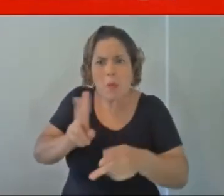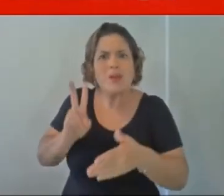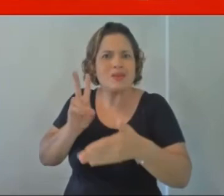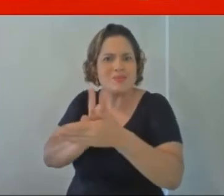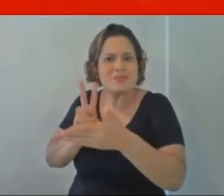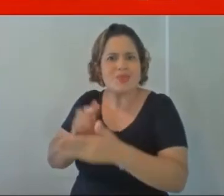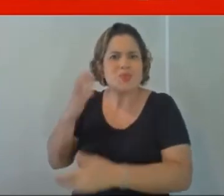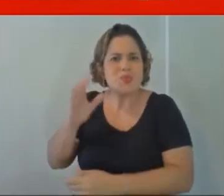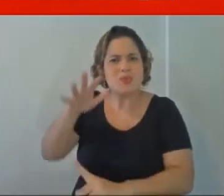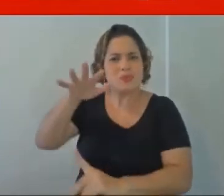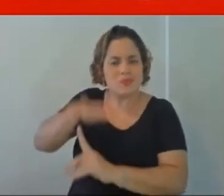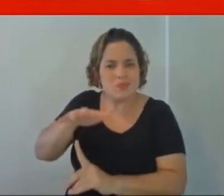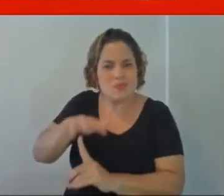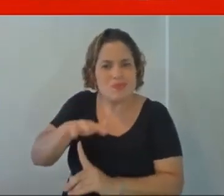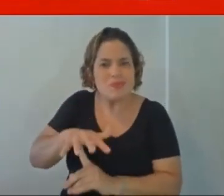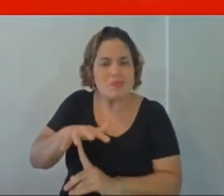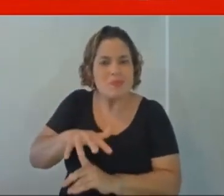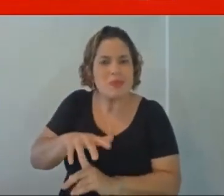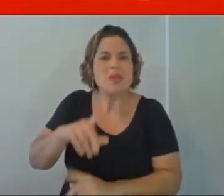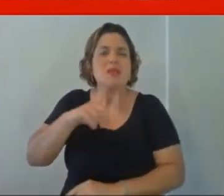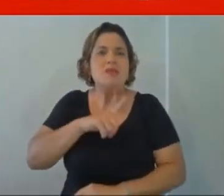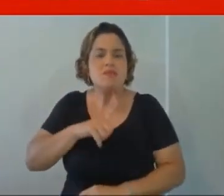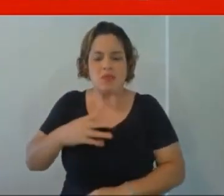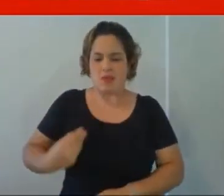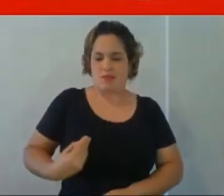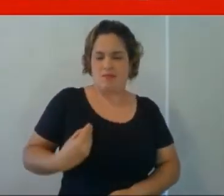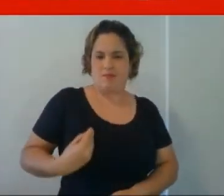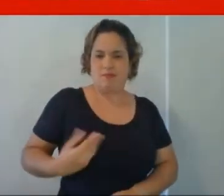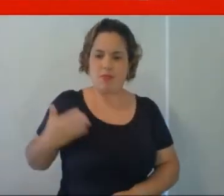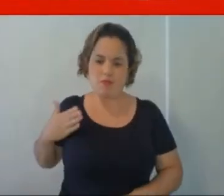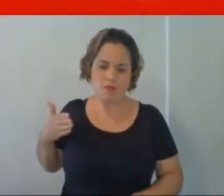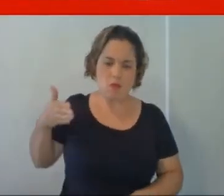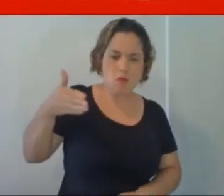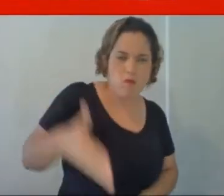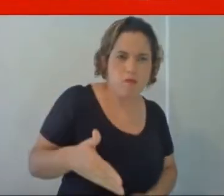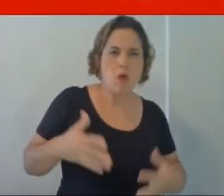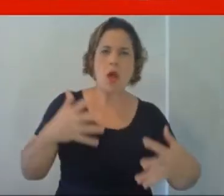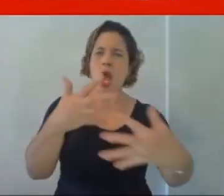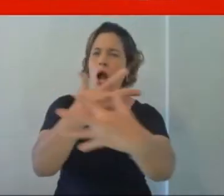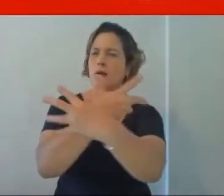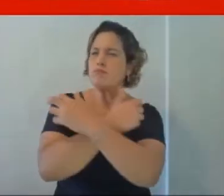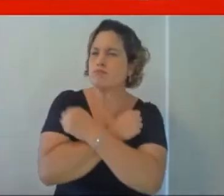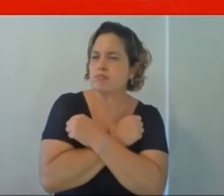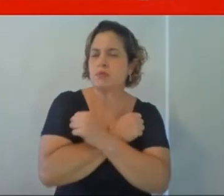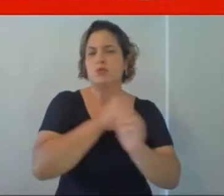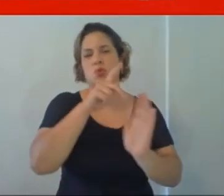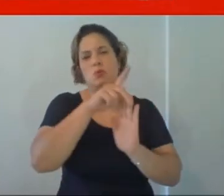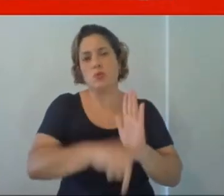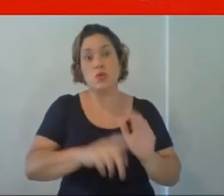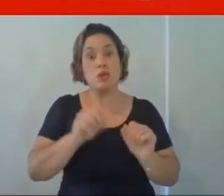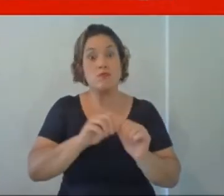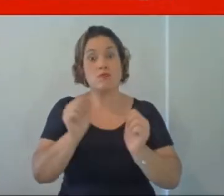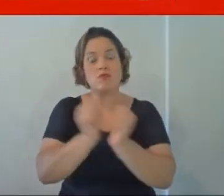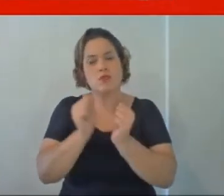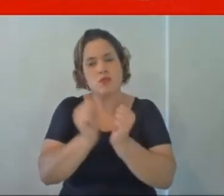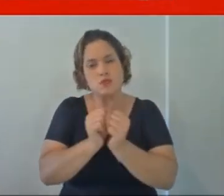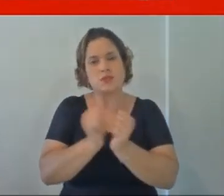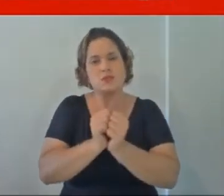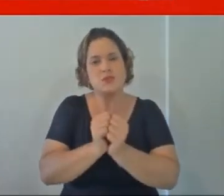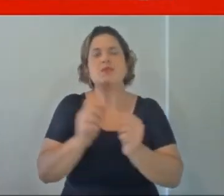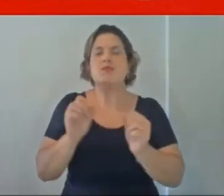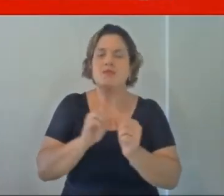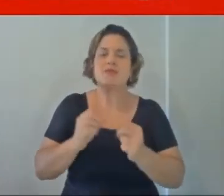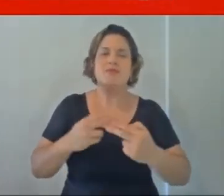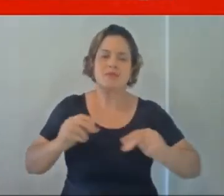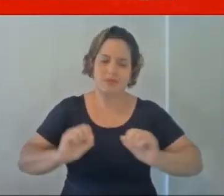de Curitiba e do Paraná teve presente, abraçou o projeto, compôs junto, e fez a